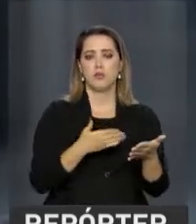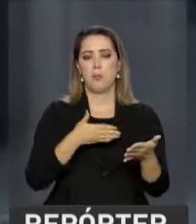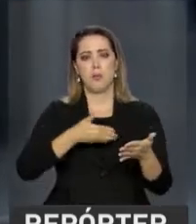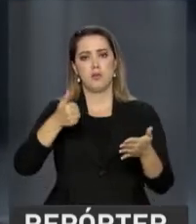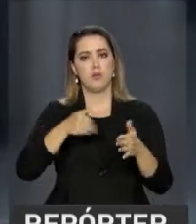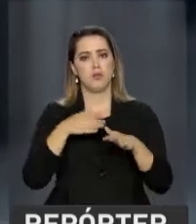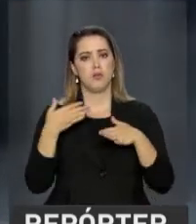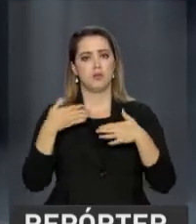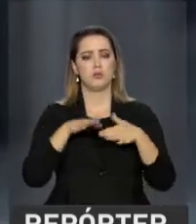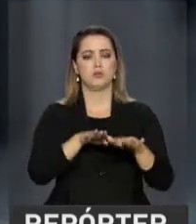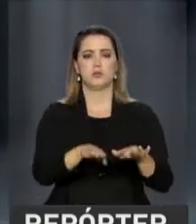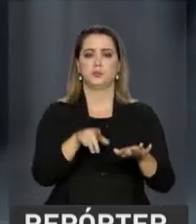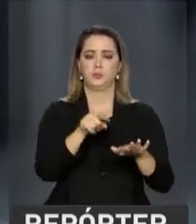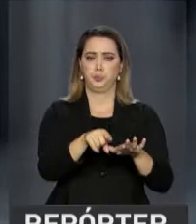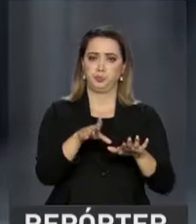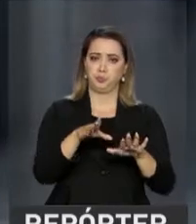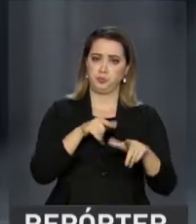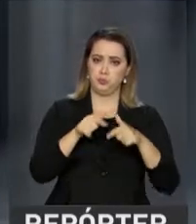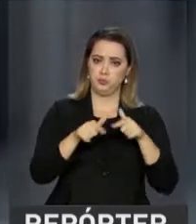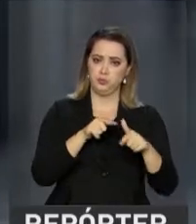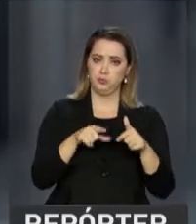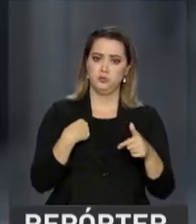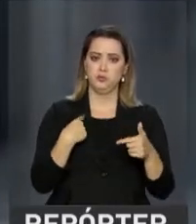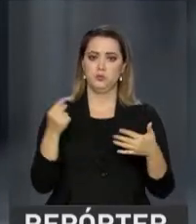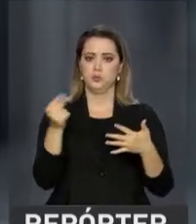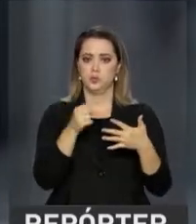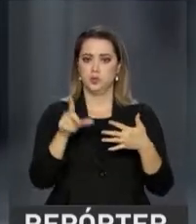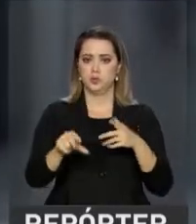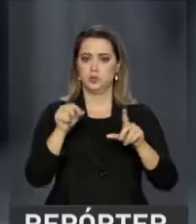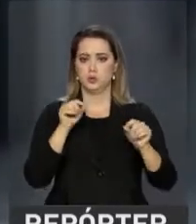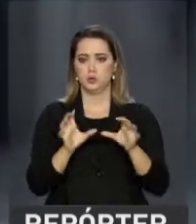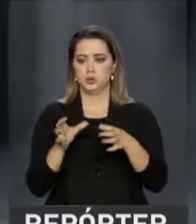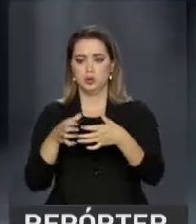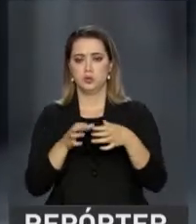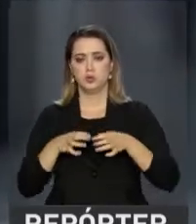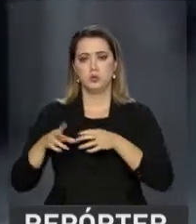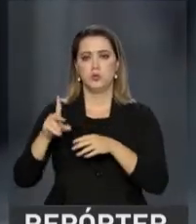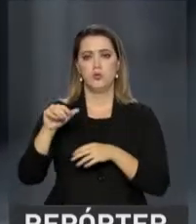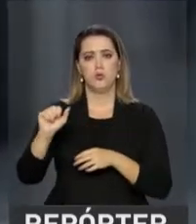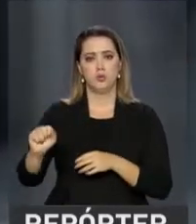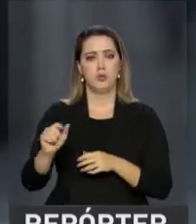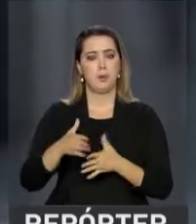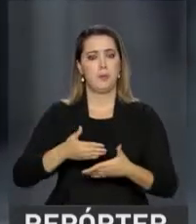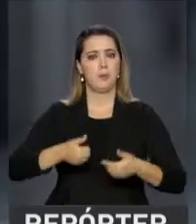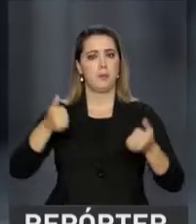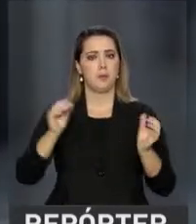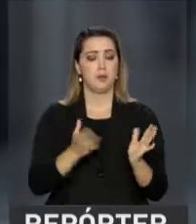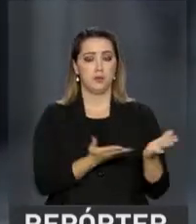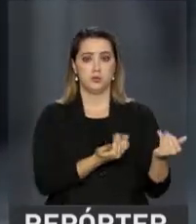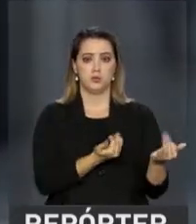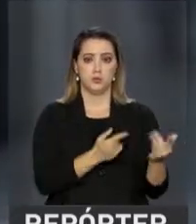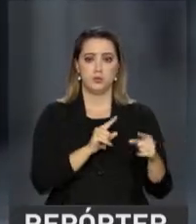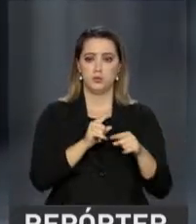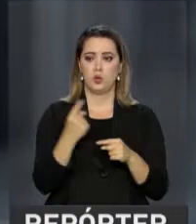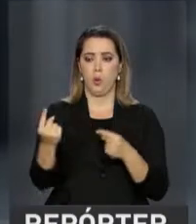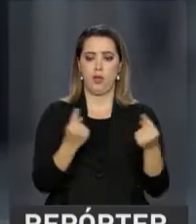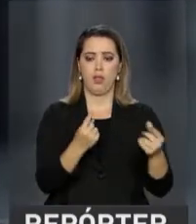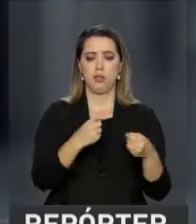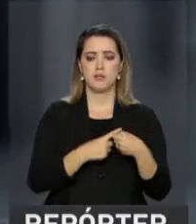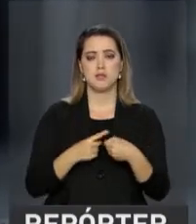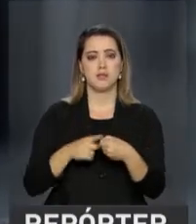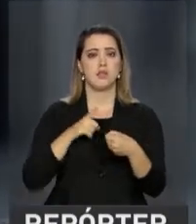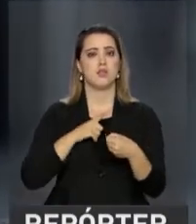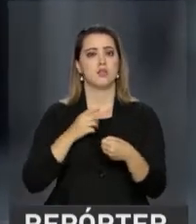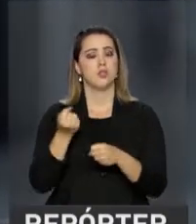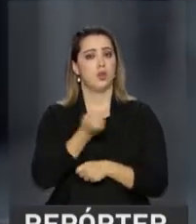trabalho então designados às áreas de acordo com a maior facilidade de instalação desse jovem ao final do curso cada município vai ter um número